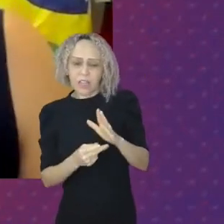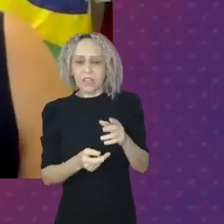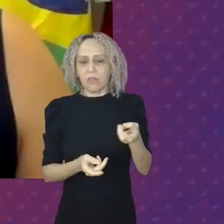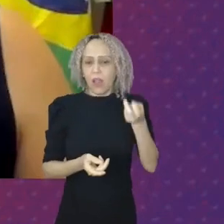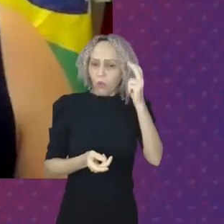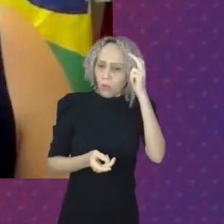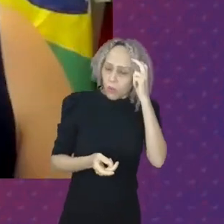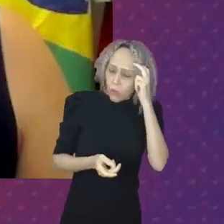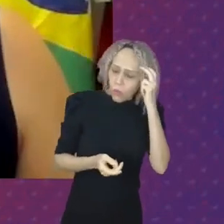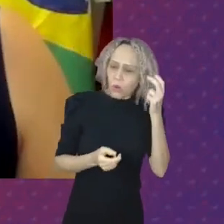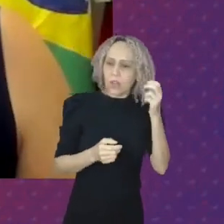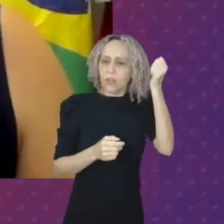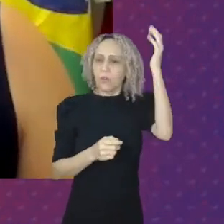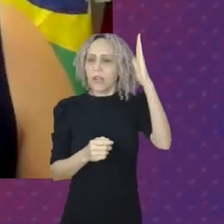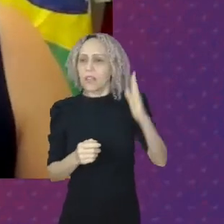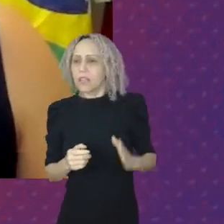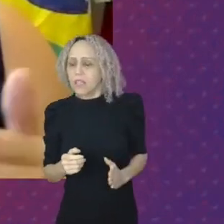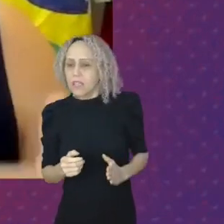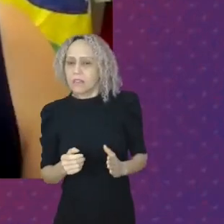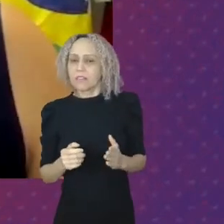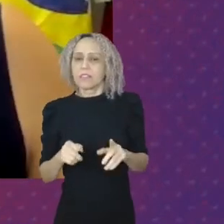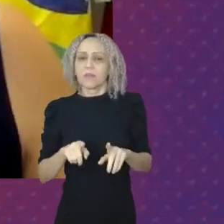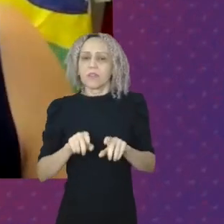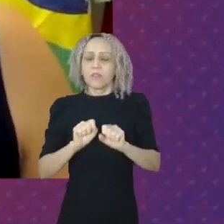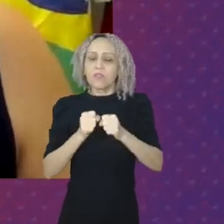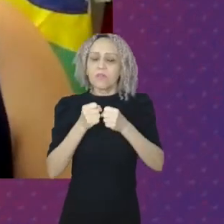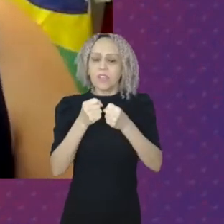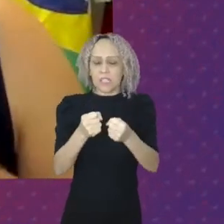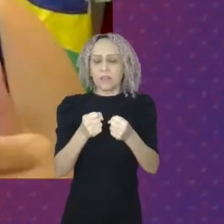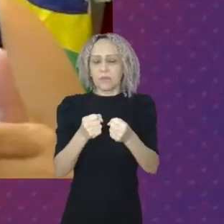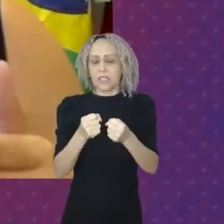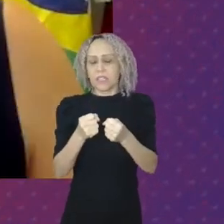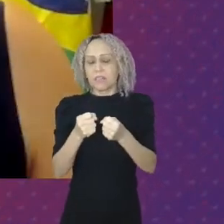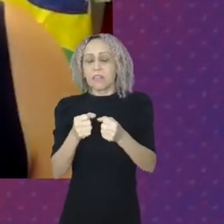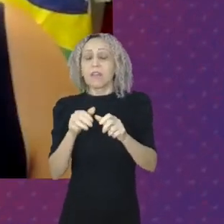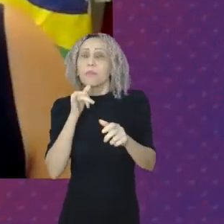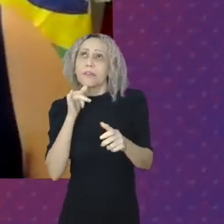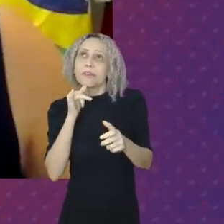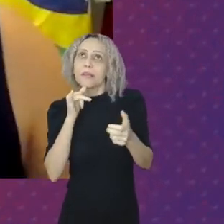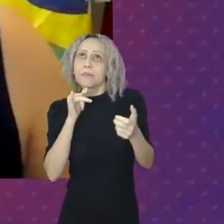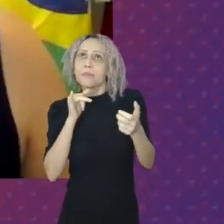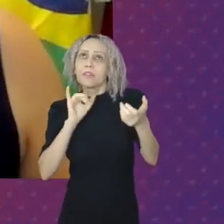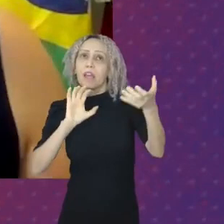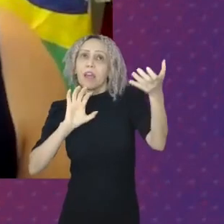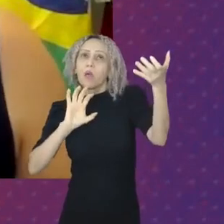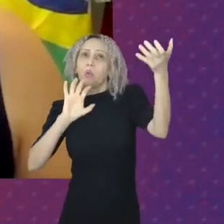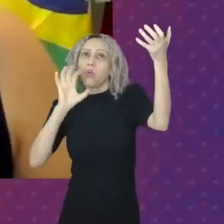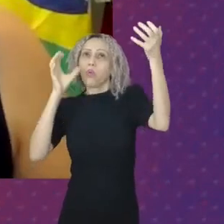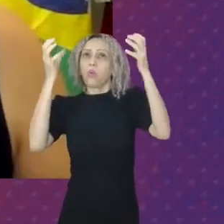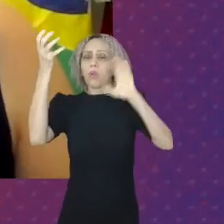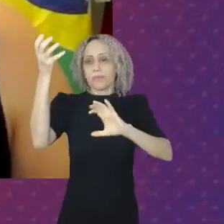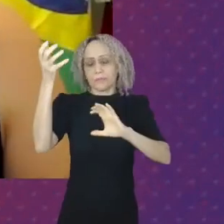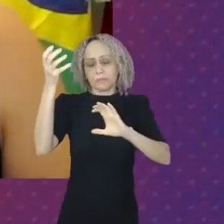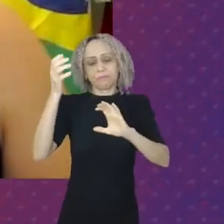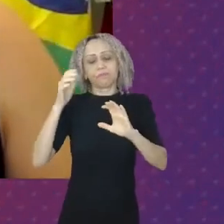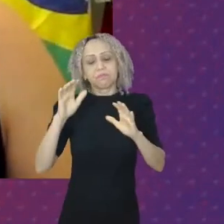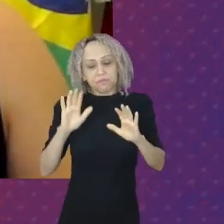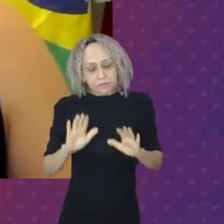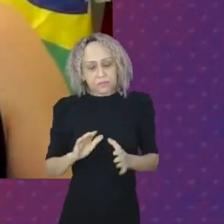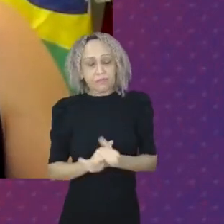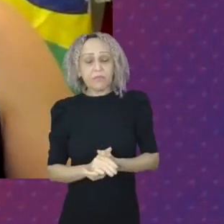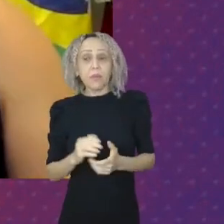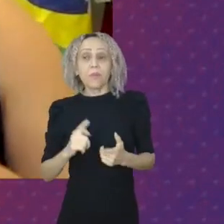no Brasil, em relação ao enfrentamento e mitigação das mudanças climáticas. A COP 2026